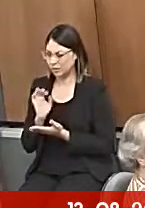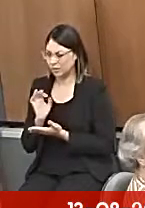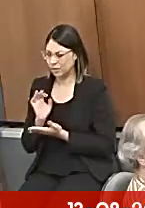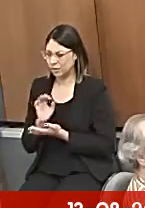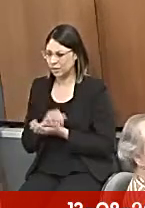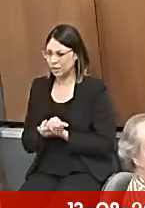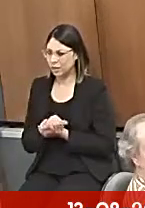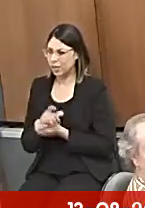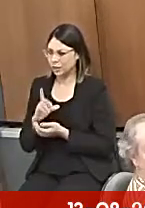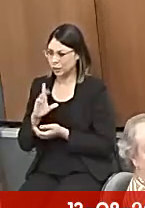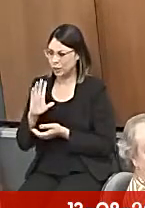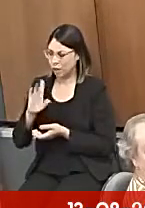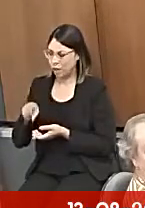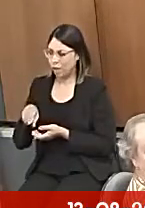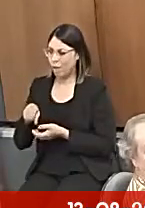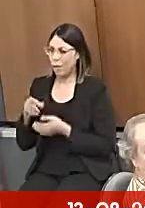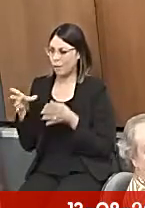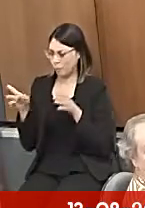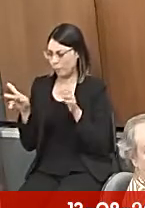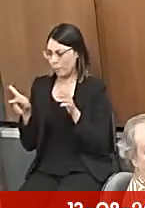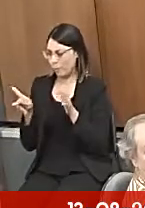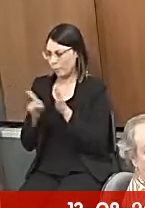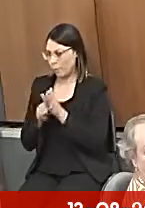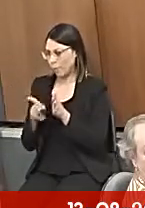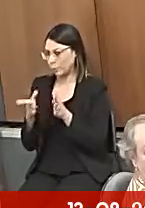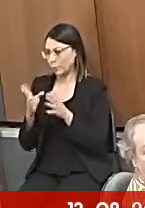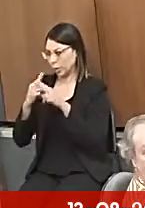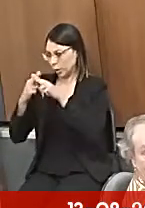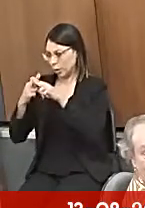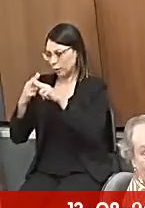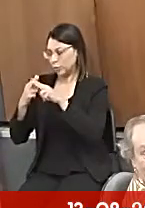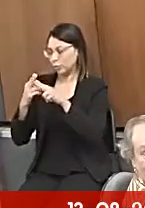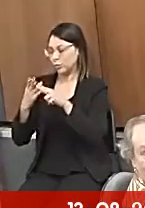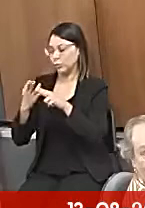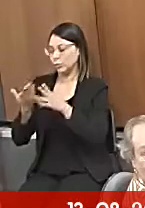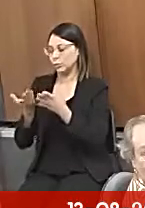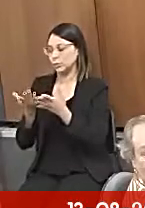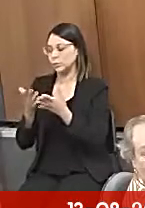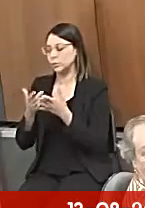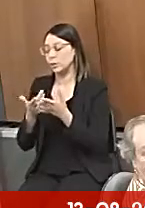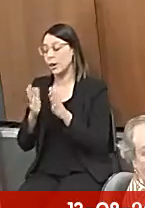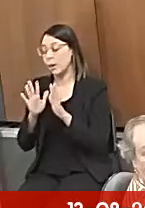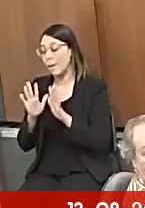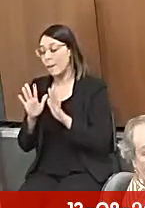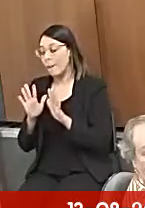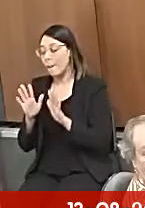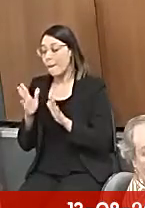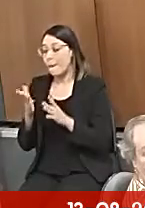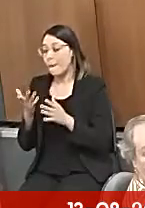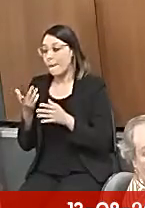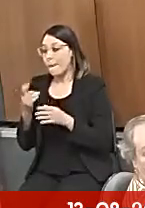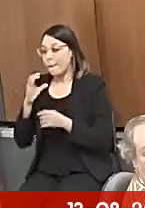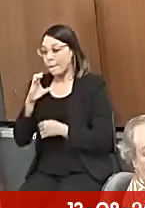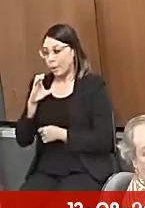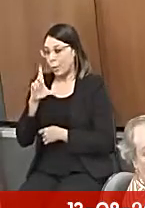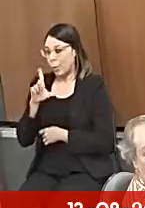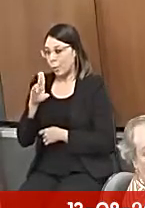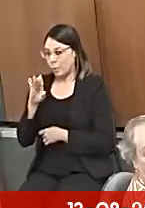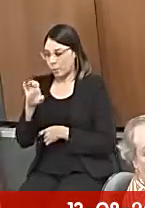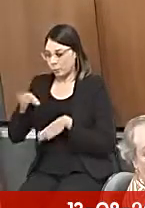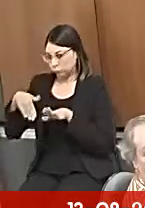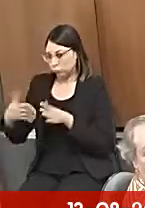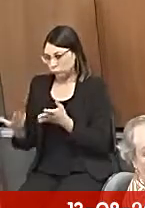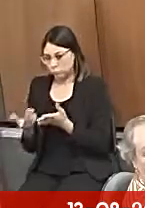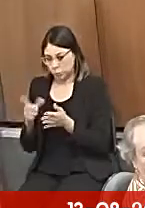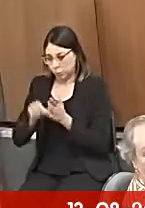sendo que o da caixa econômica federal tem alguns apoios mas com certeza são muito pequenos perto de tudo o que ele consegue trazer